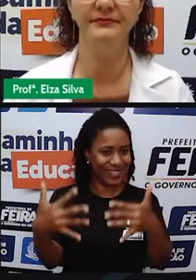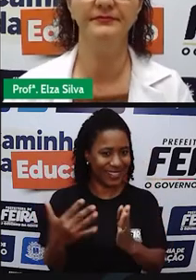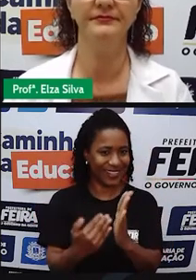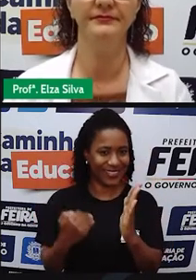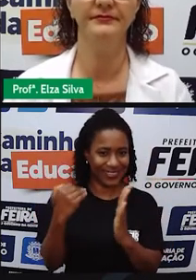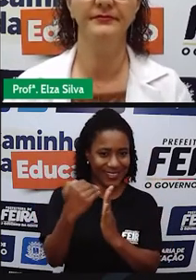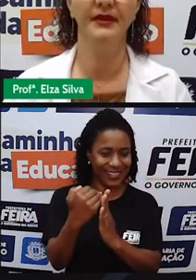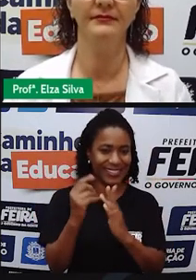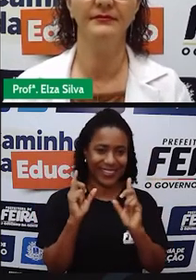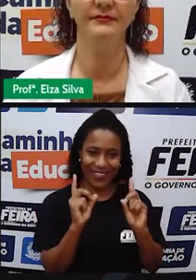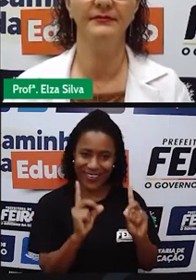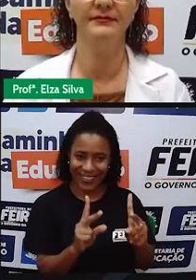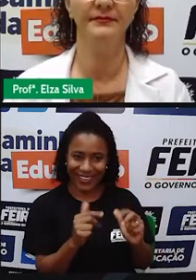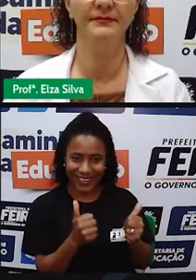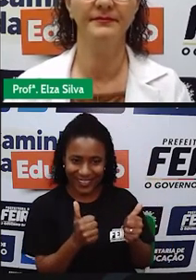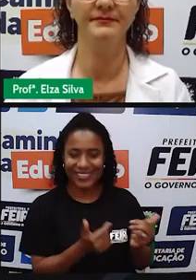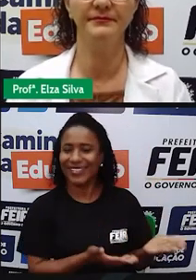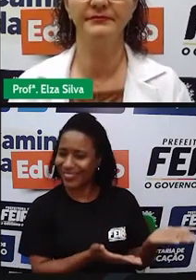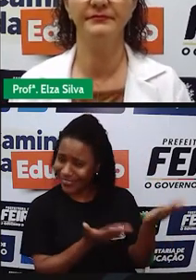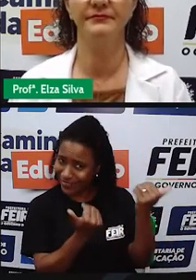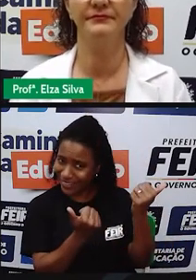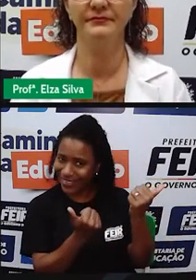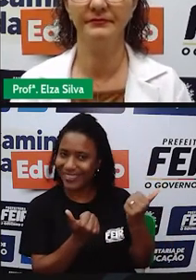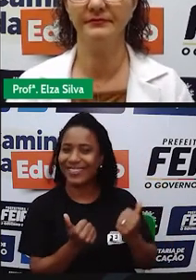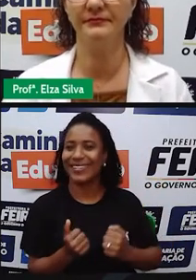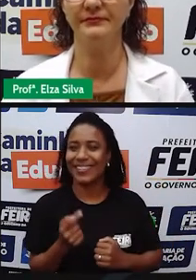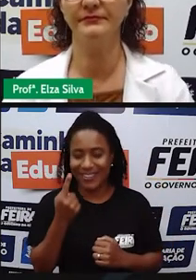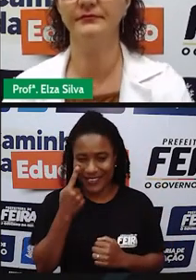Ok, let's go. Play.